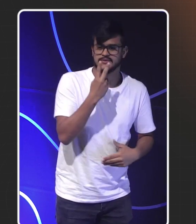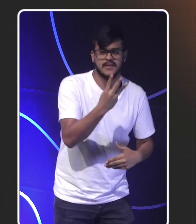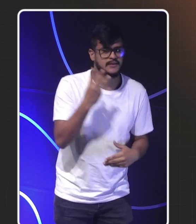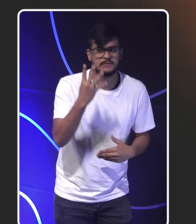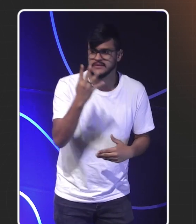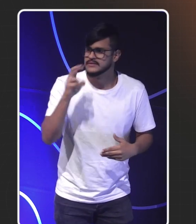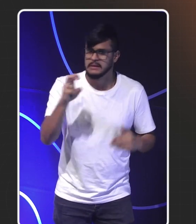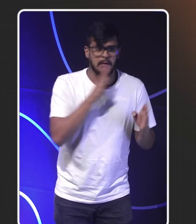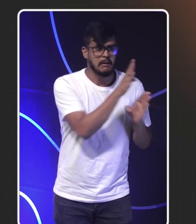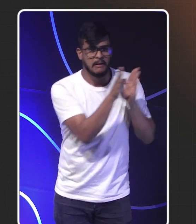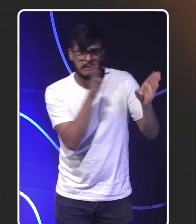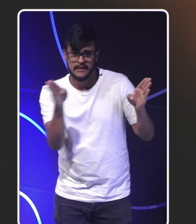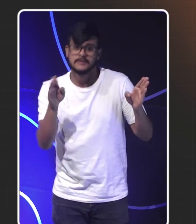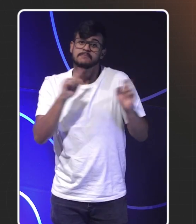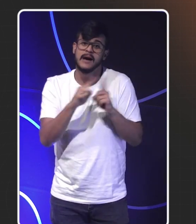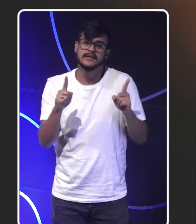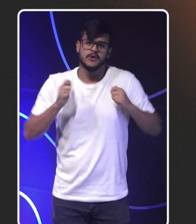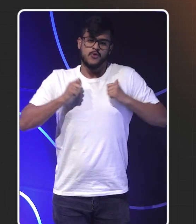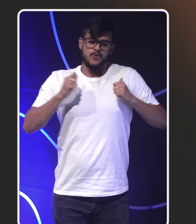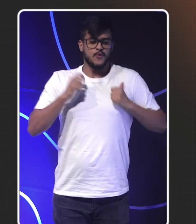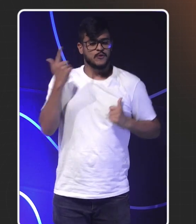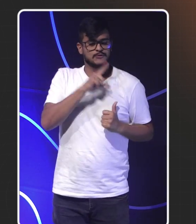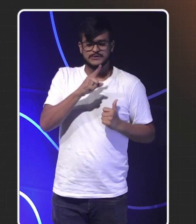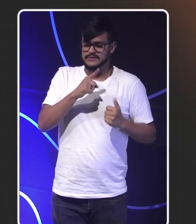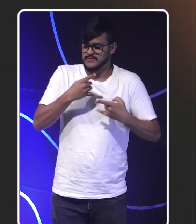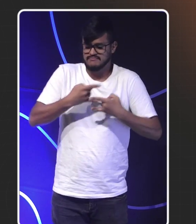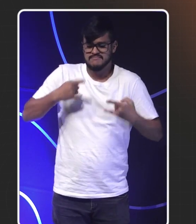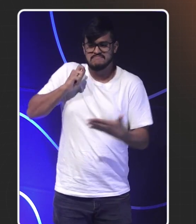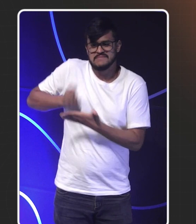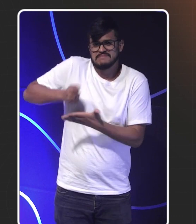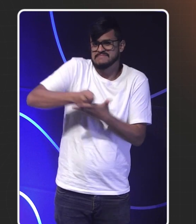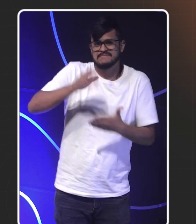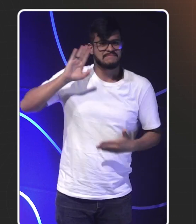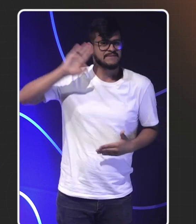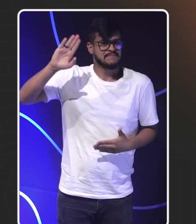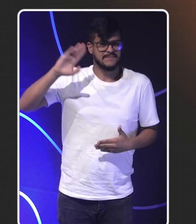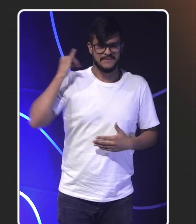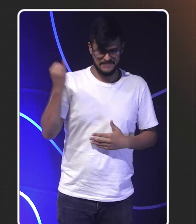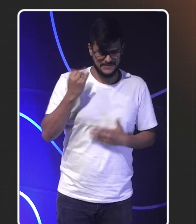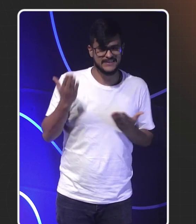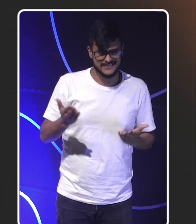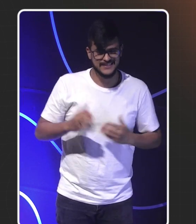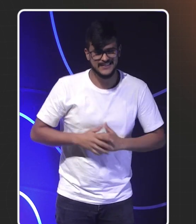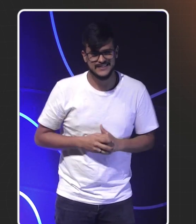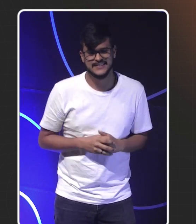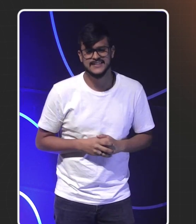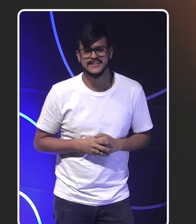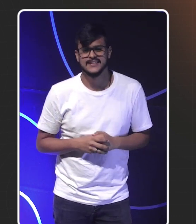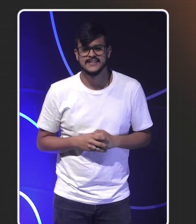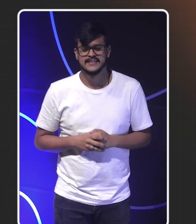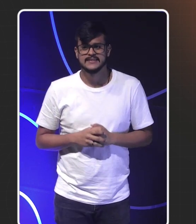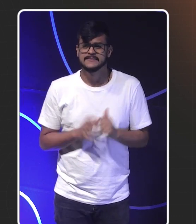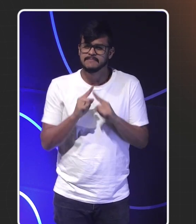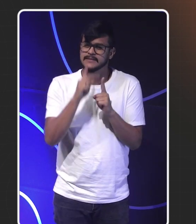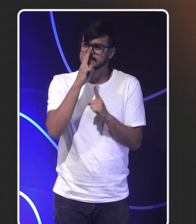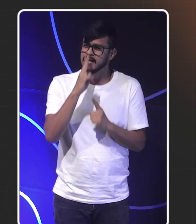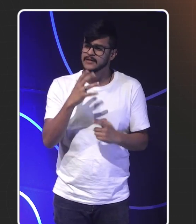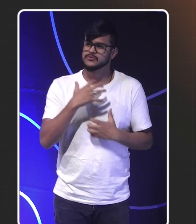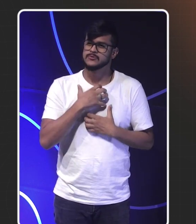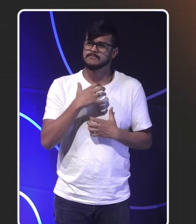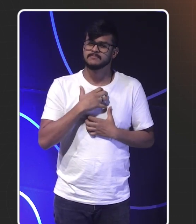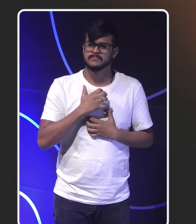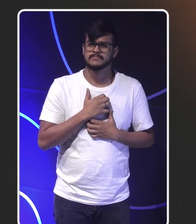contas eu consigo pagar as contas, elas têm que ser pagas. A grande questão é o que foi muito